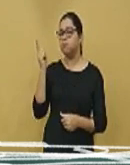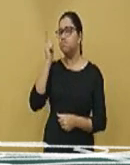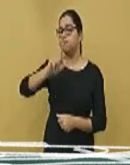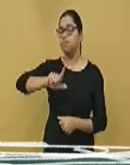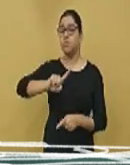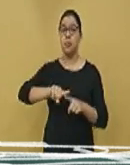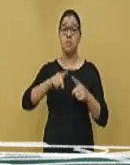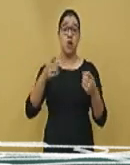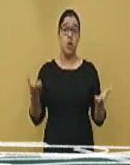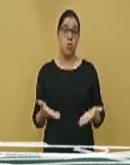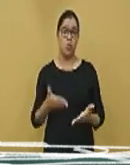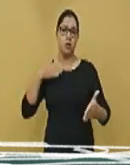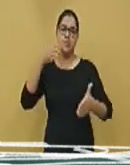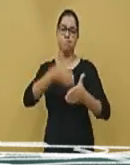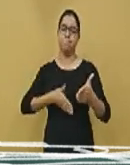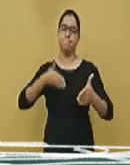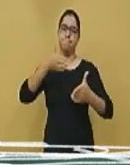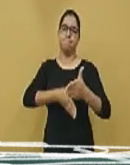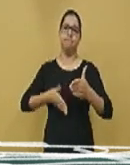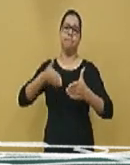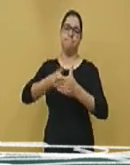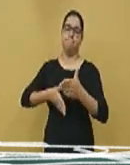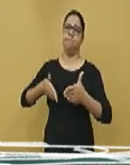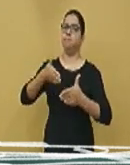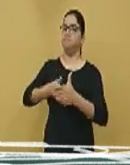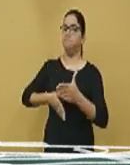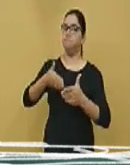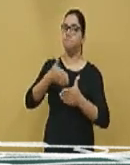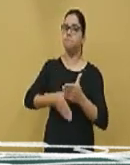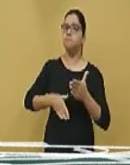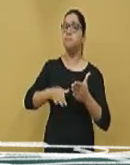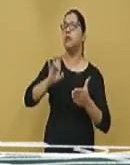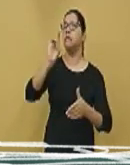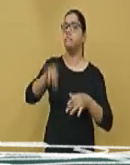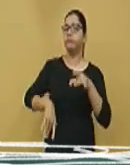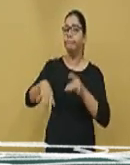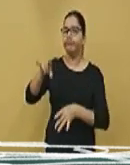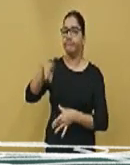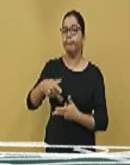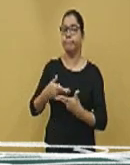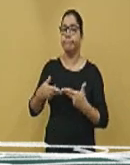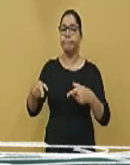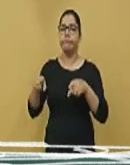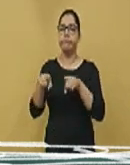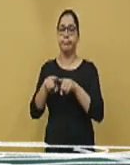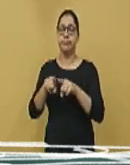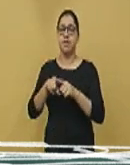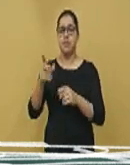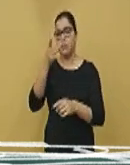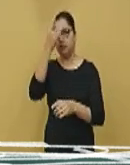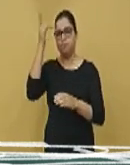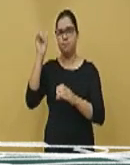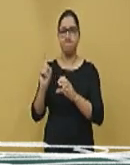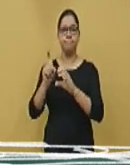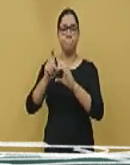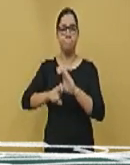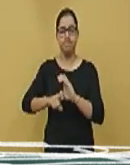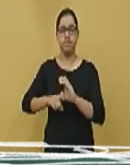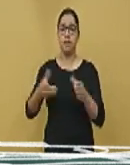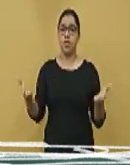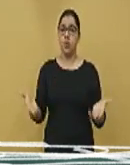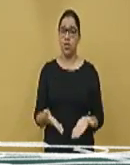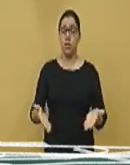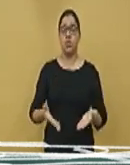barreiras atuais da alta evasão, da alta retenção dos indicadores dos cursos de graduação, da forma como